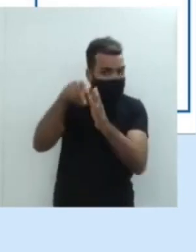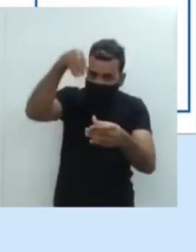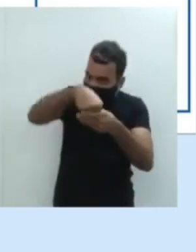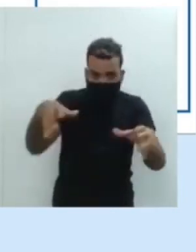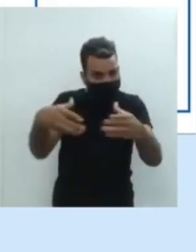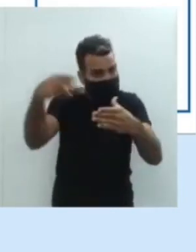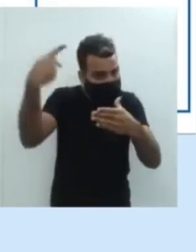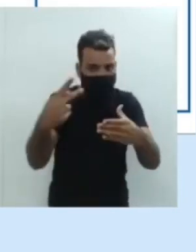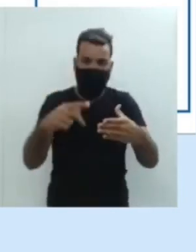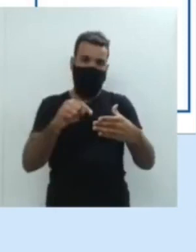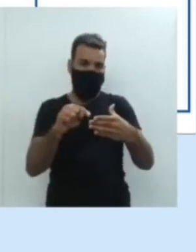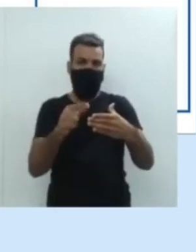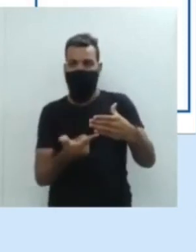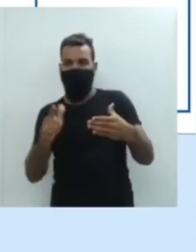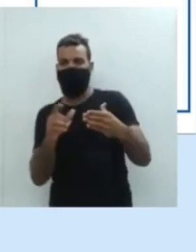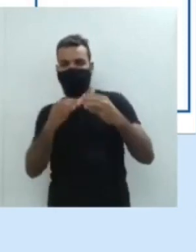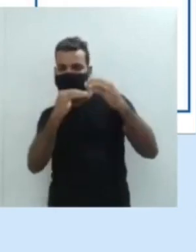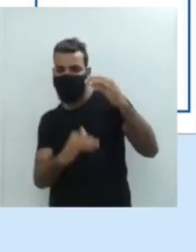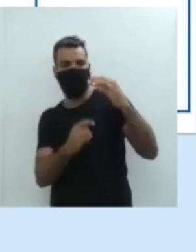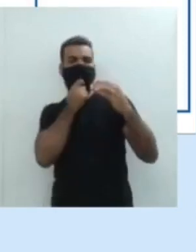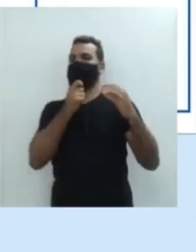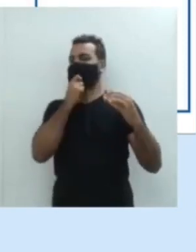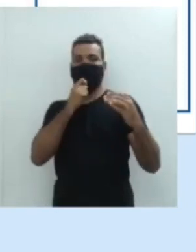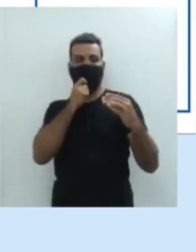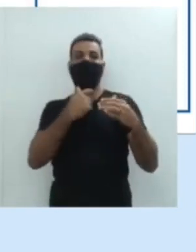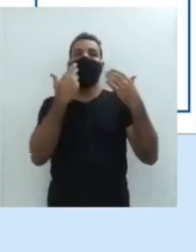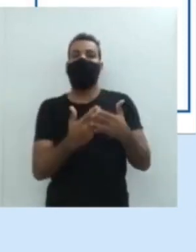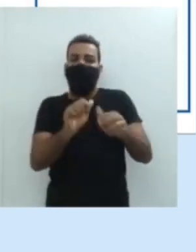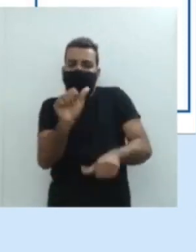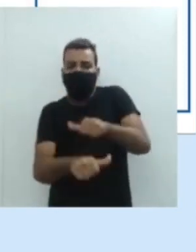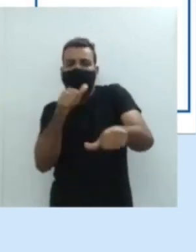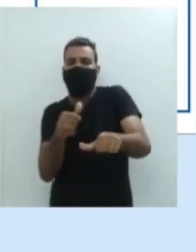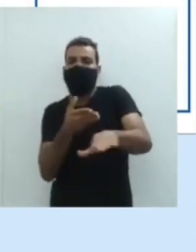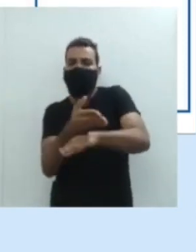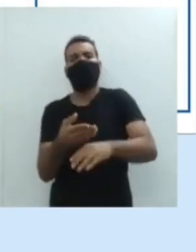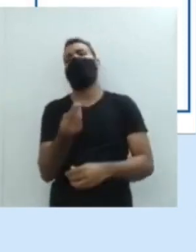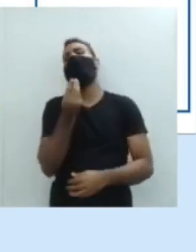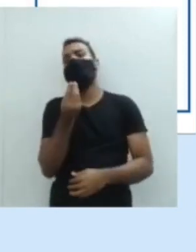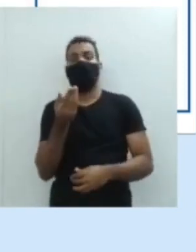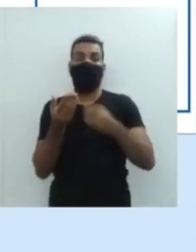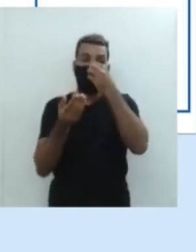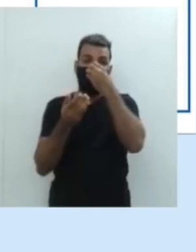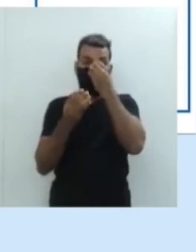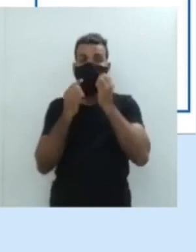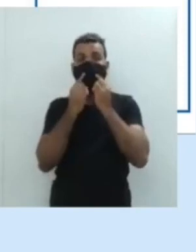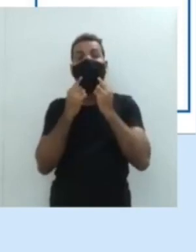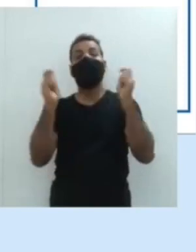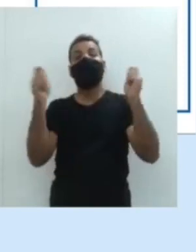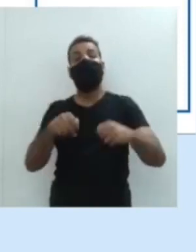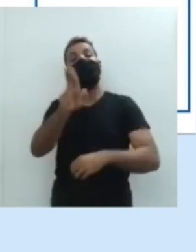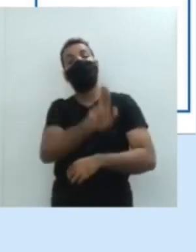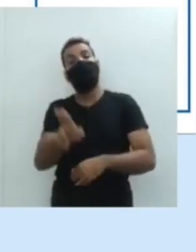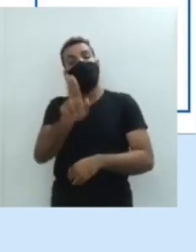aonde ele foi declarado Então como é que se utiliza um modificador de acesso modificadores de acesso eles são utilizados